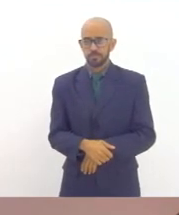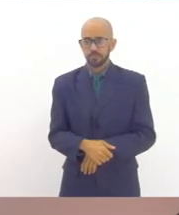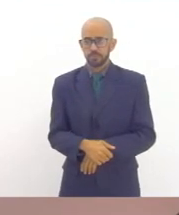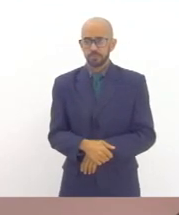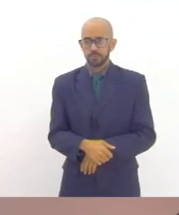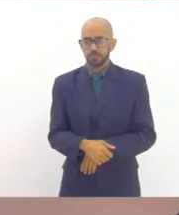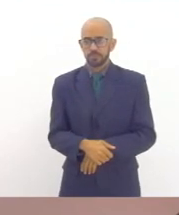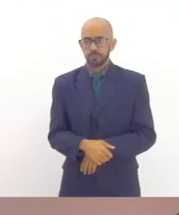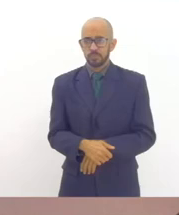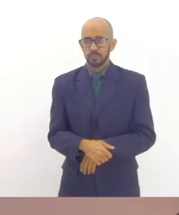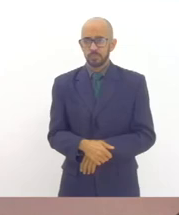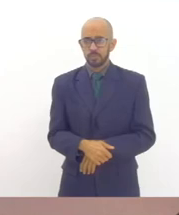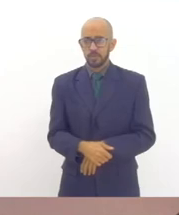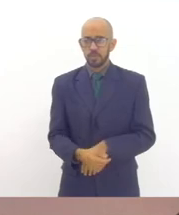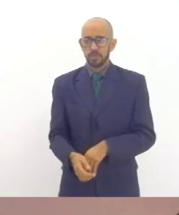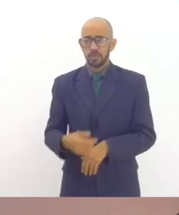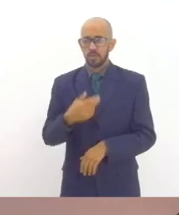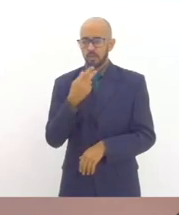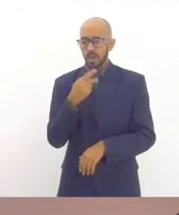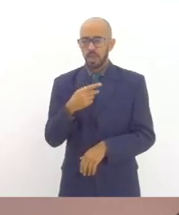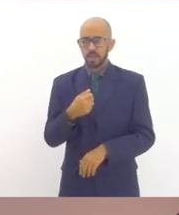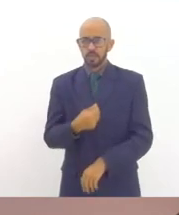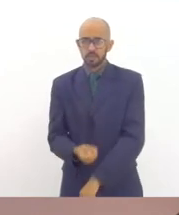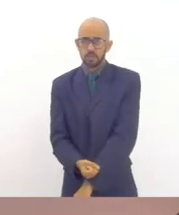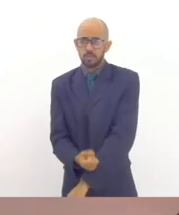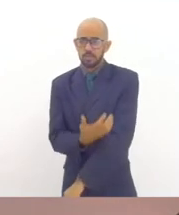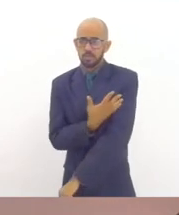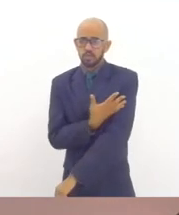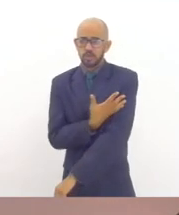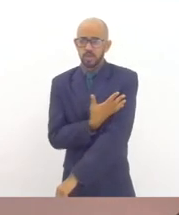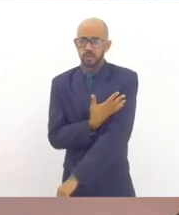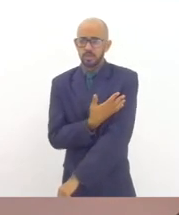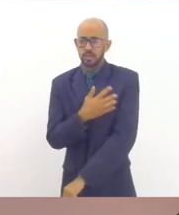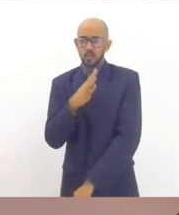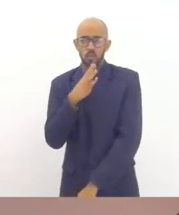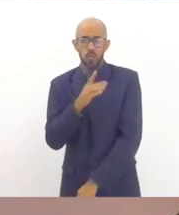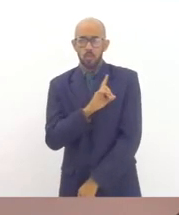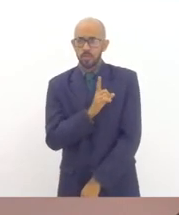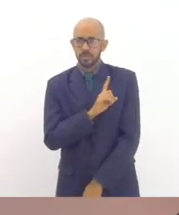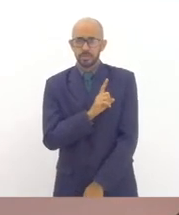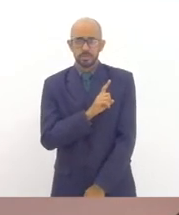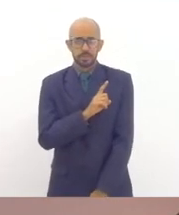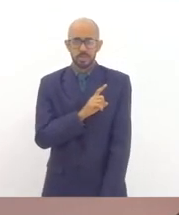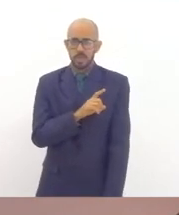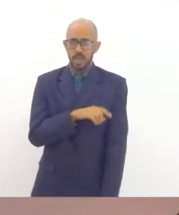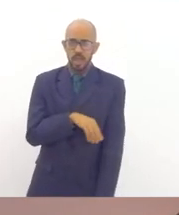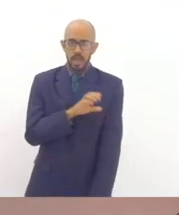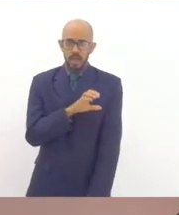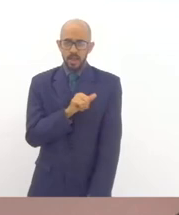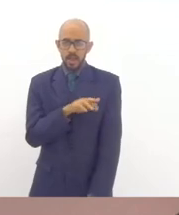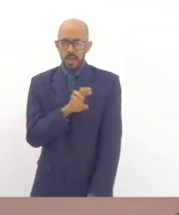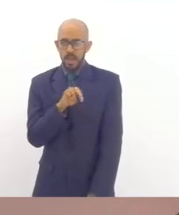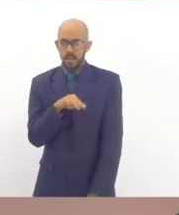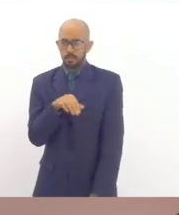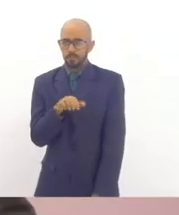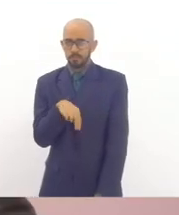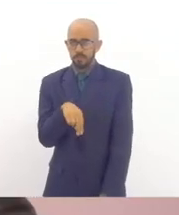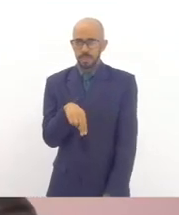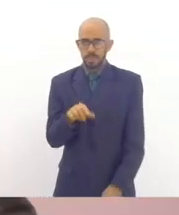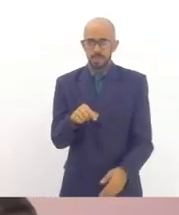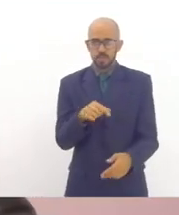Dizer que eu fiquei extremamente emocionada, eu não reconheci a Del Carme, nós entramos juntas para o